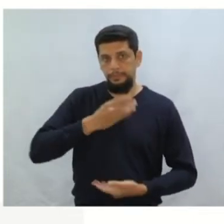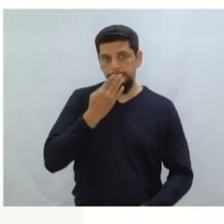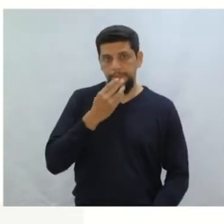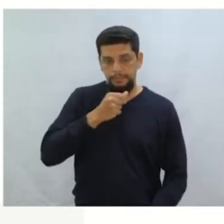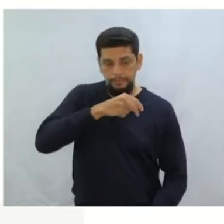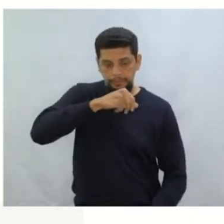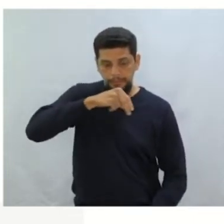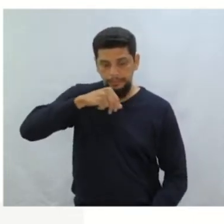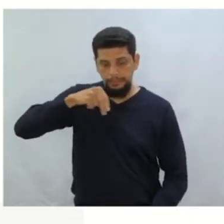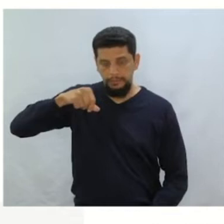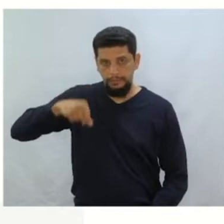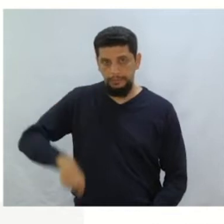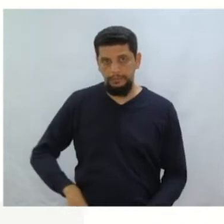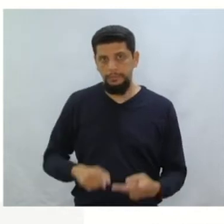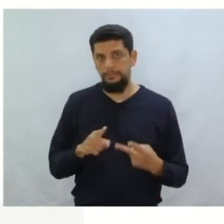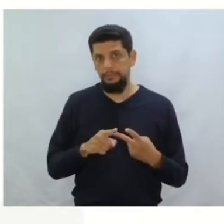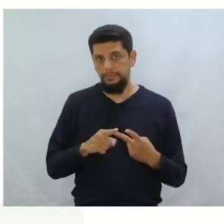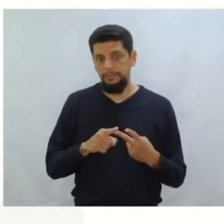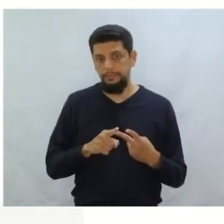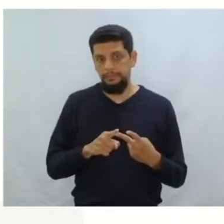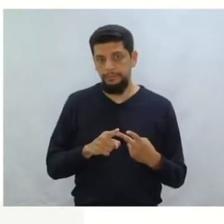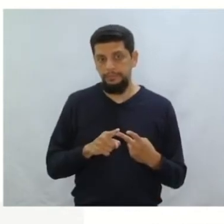Também uma embalagem com sal.